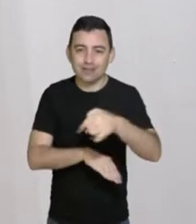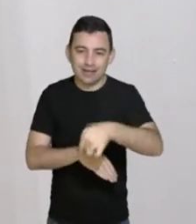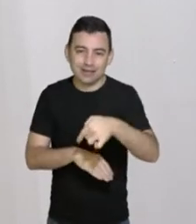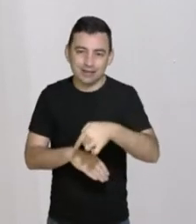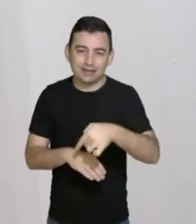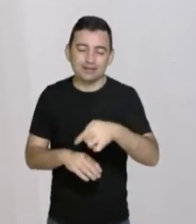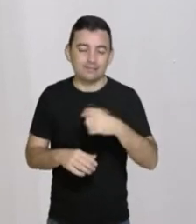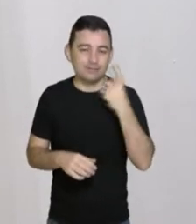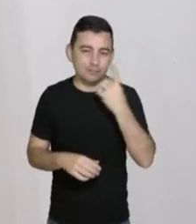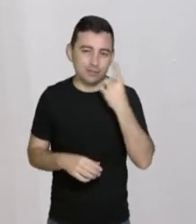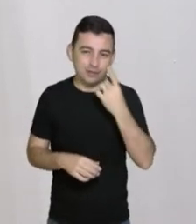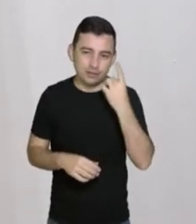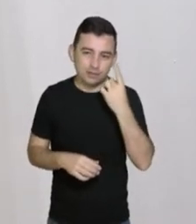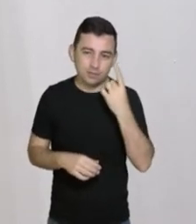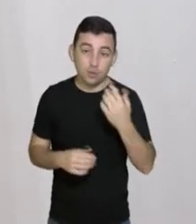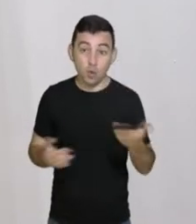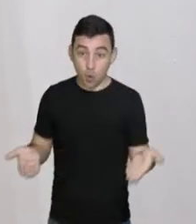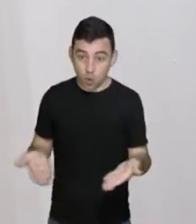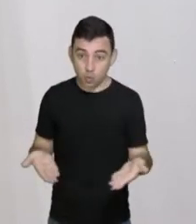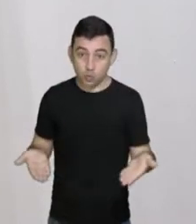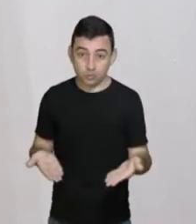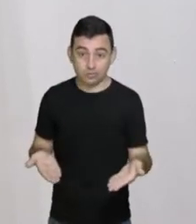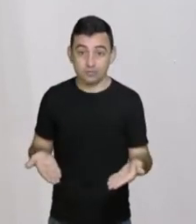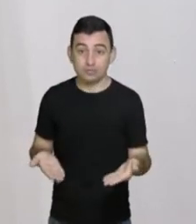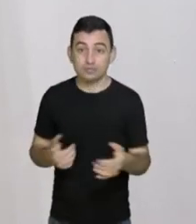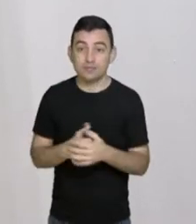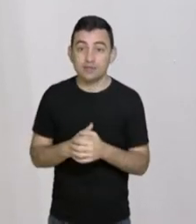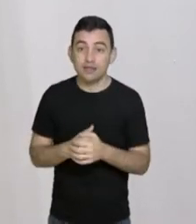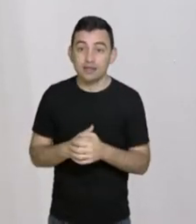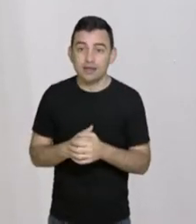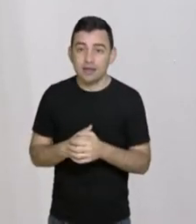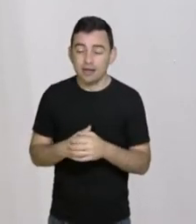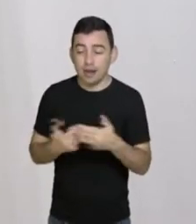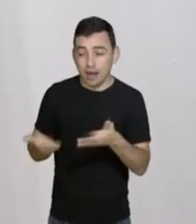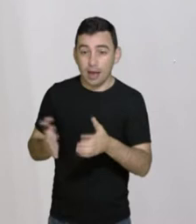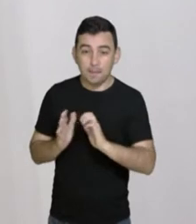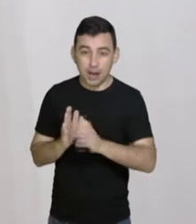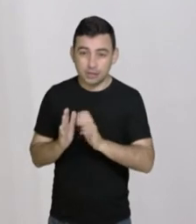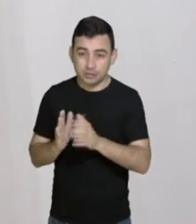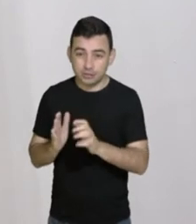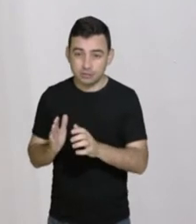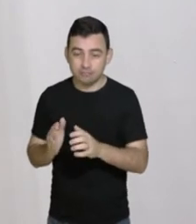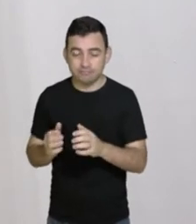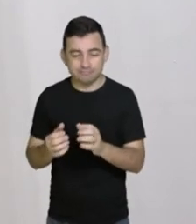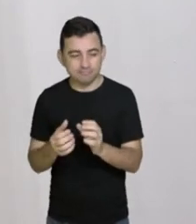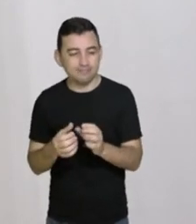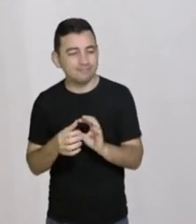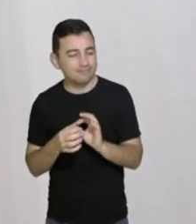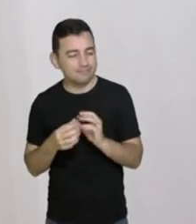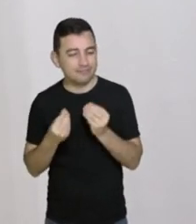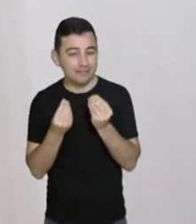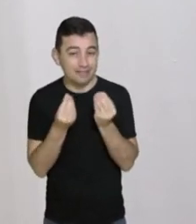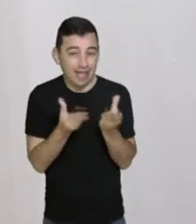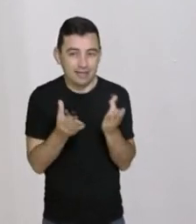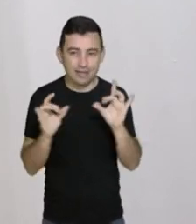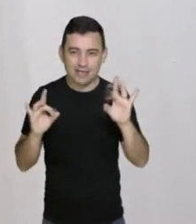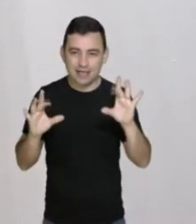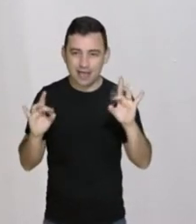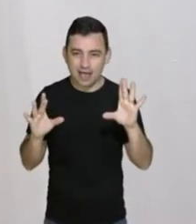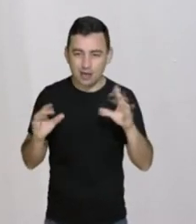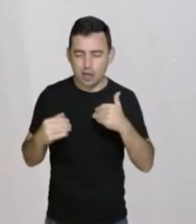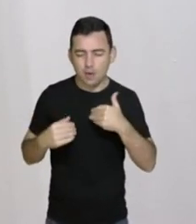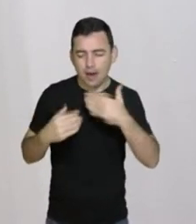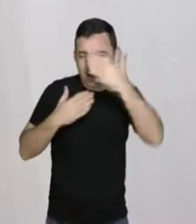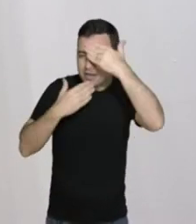legislativa. Hoje, por um gesto partidário, e agradeço de coração esse gesto